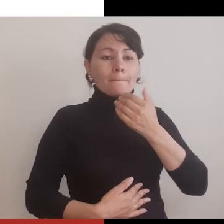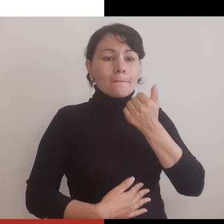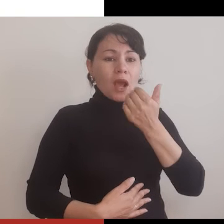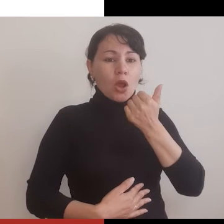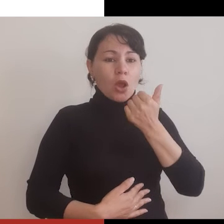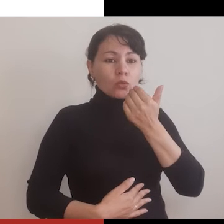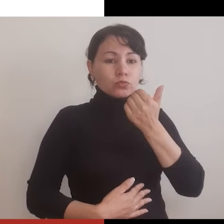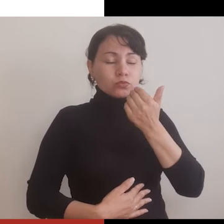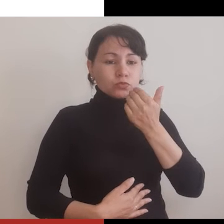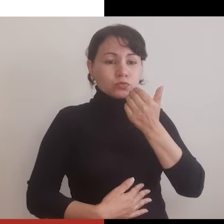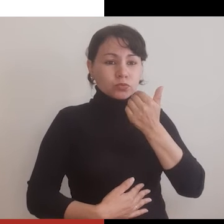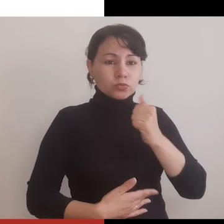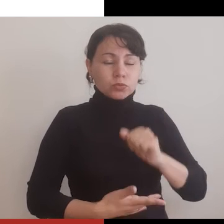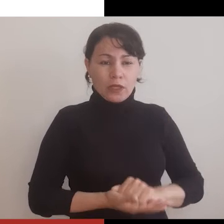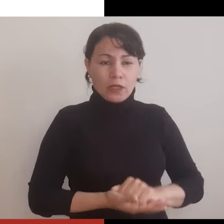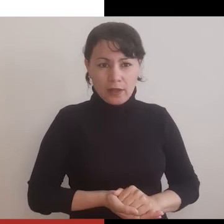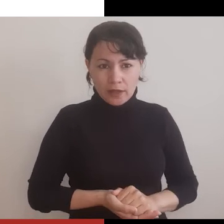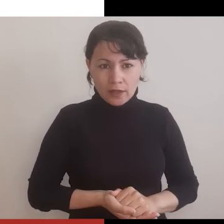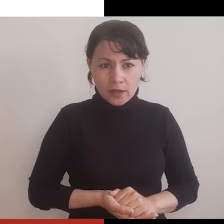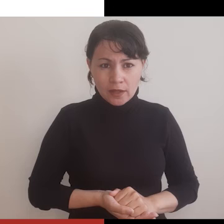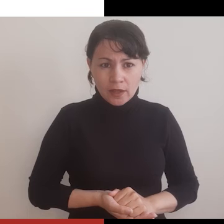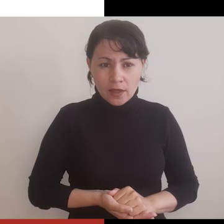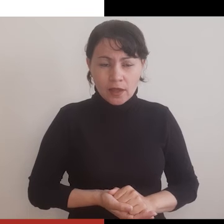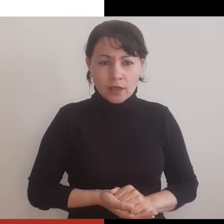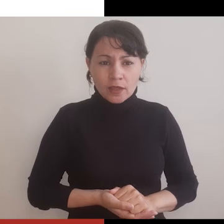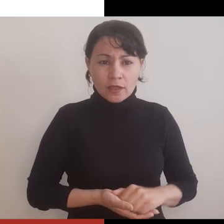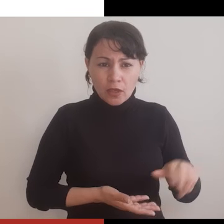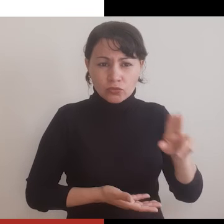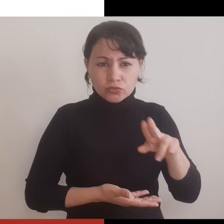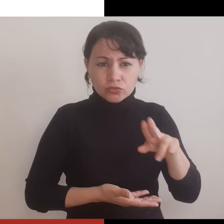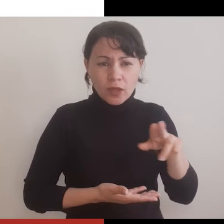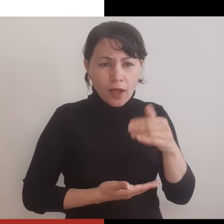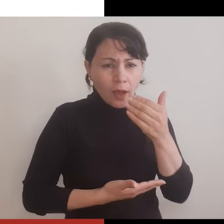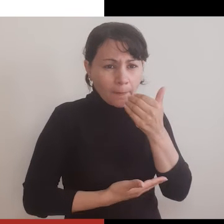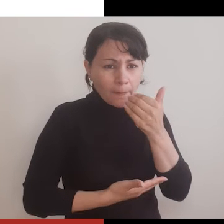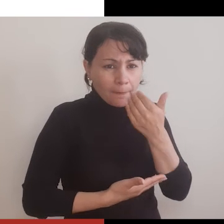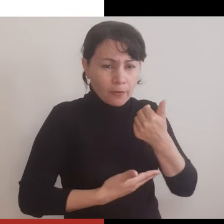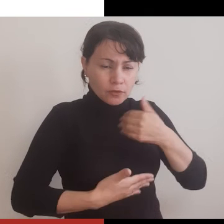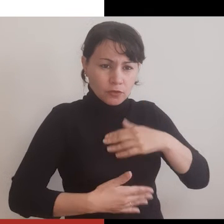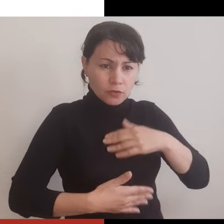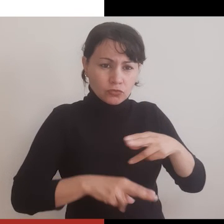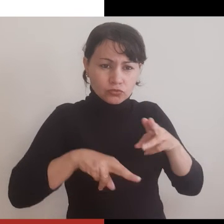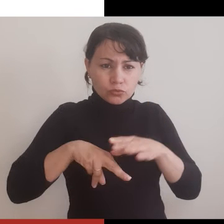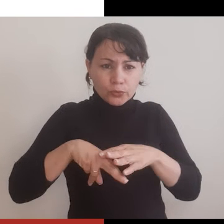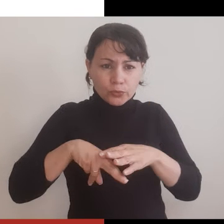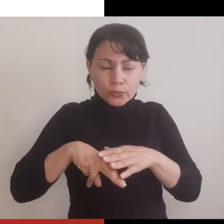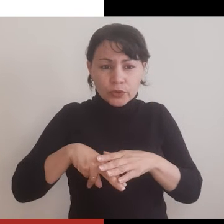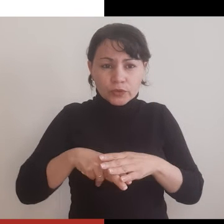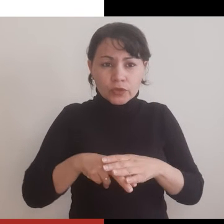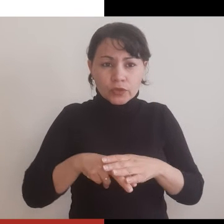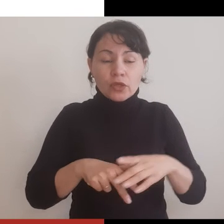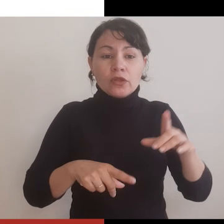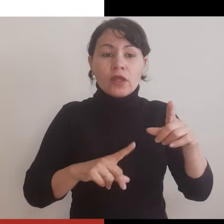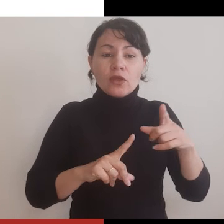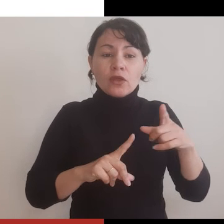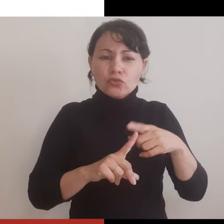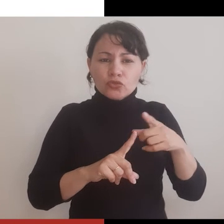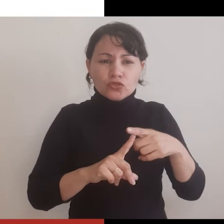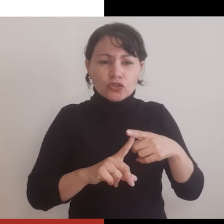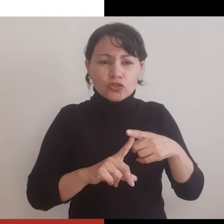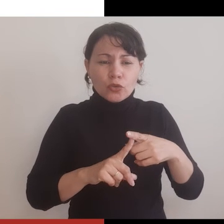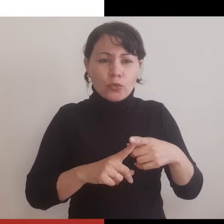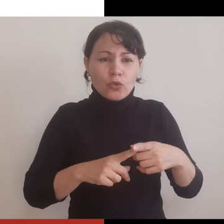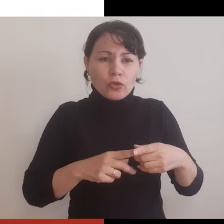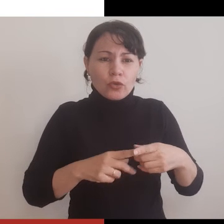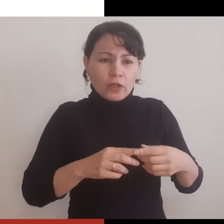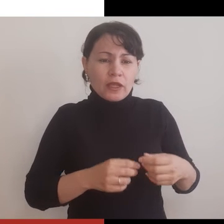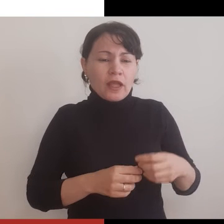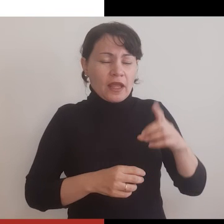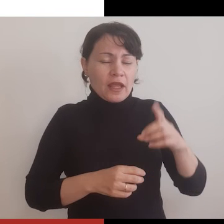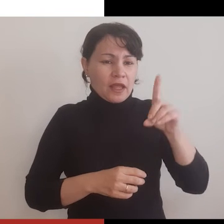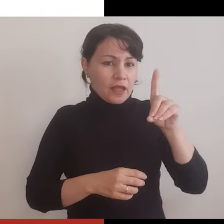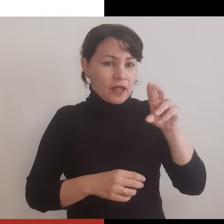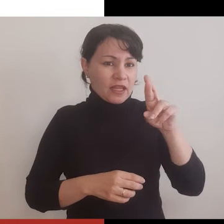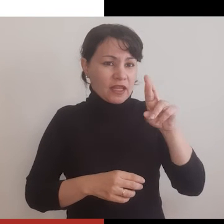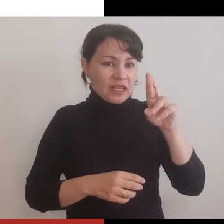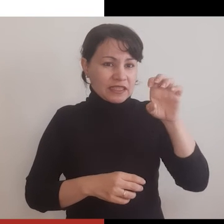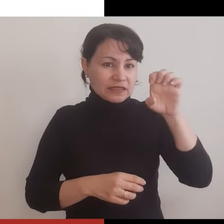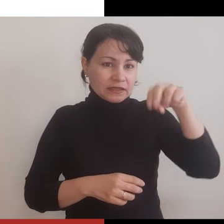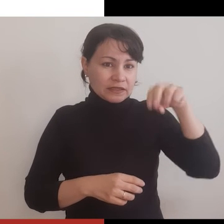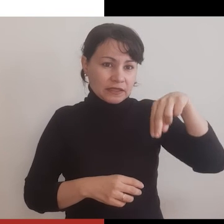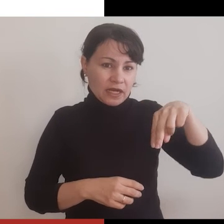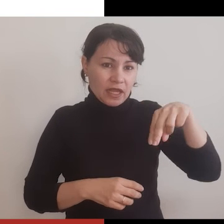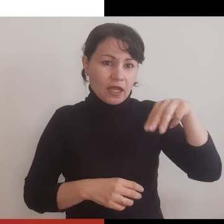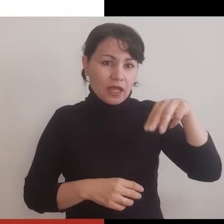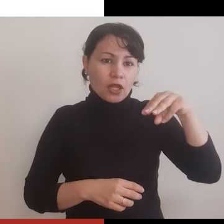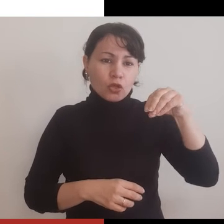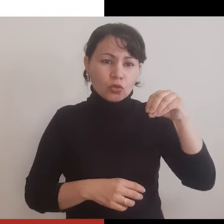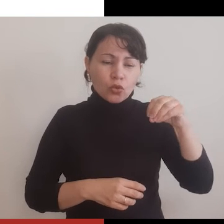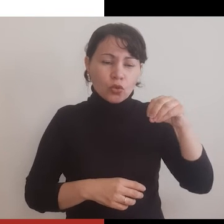alimentação interal do paciente. Temos alguns tipos de drenos, né, como o dreno de Blake, o